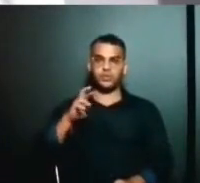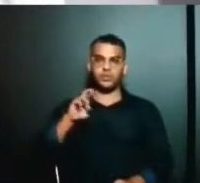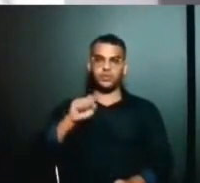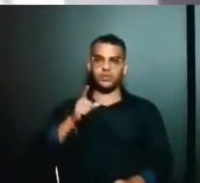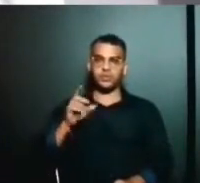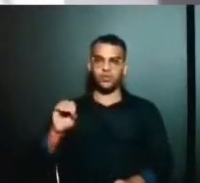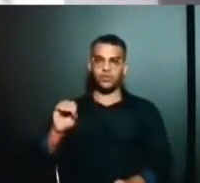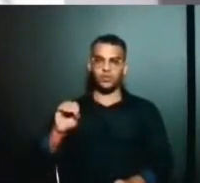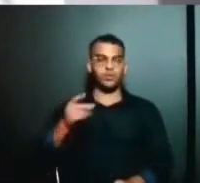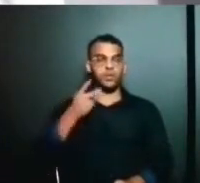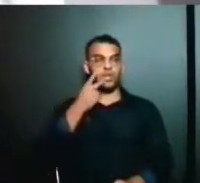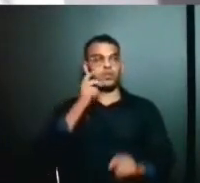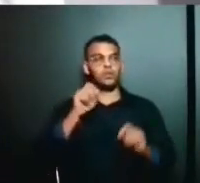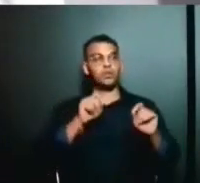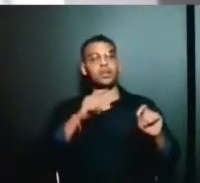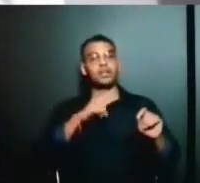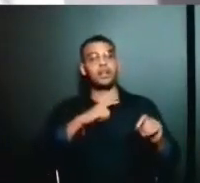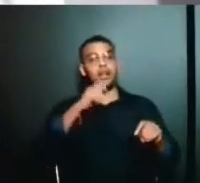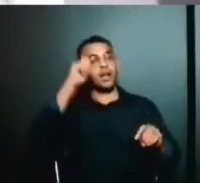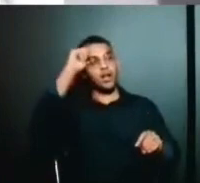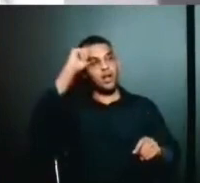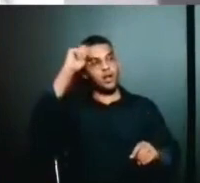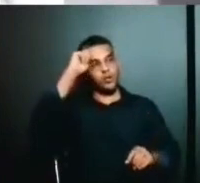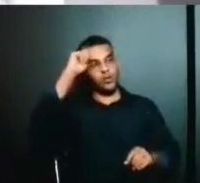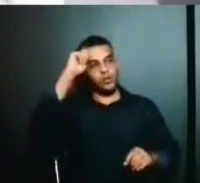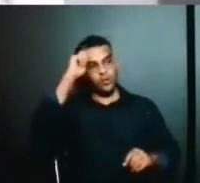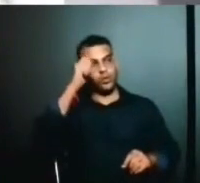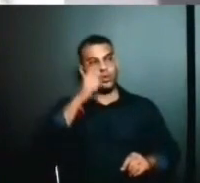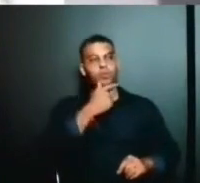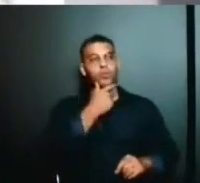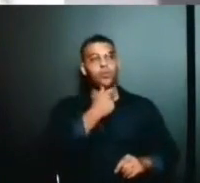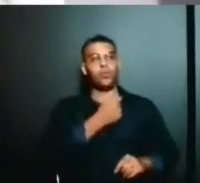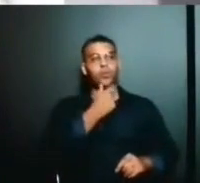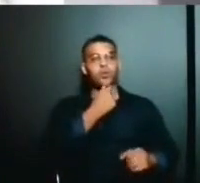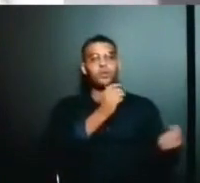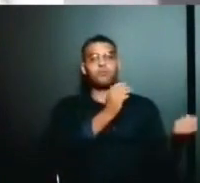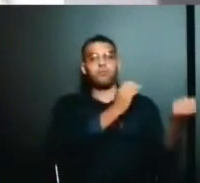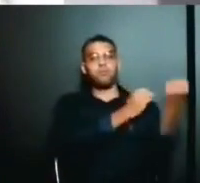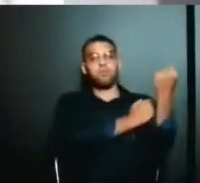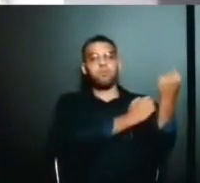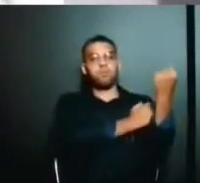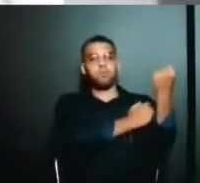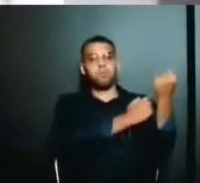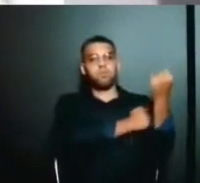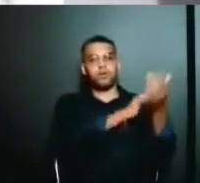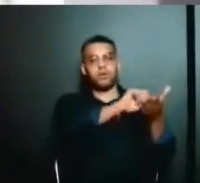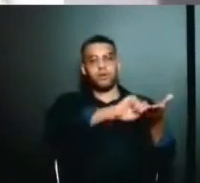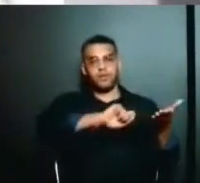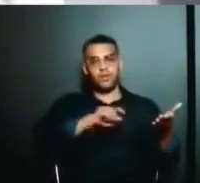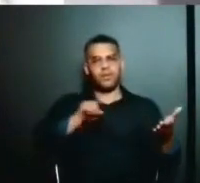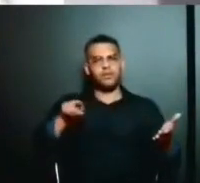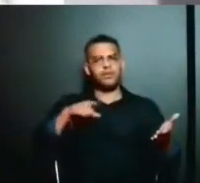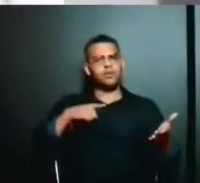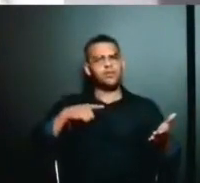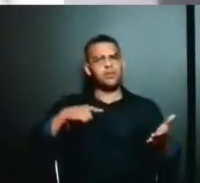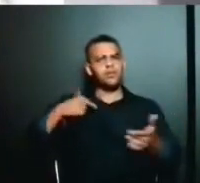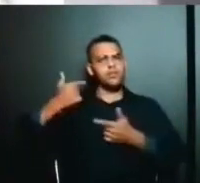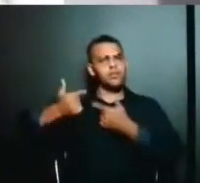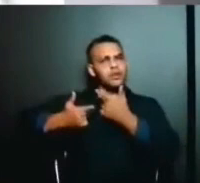as autoras feministas trazem. Então você tem um trabalho, uma jornada muito